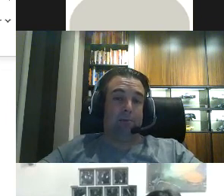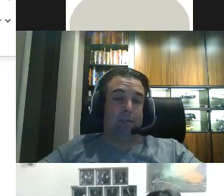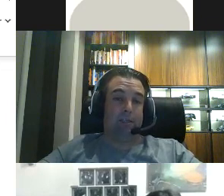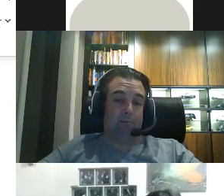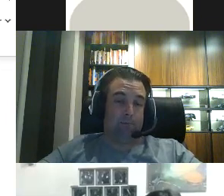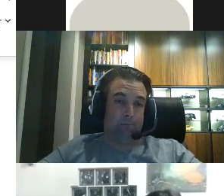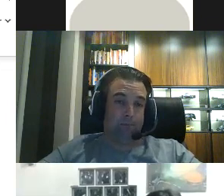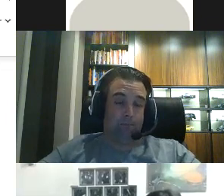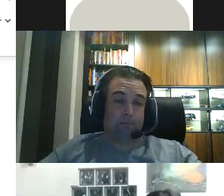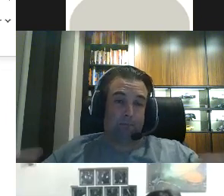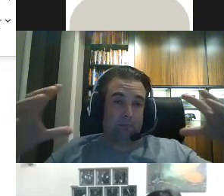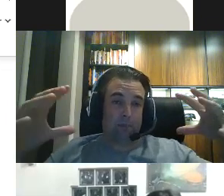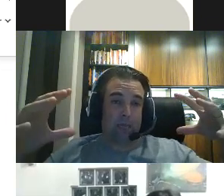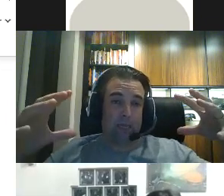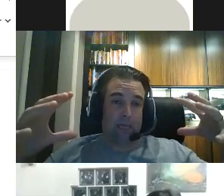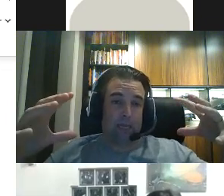Interceptação